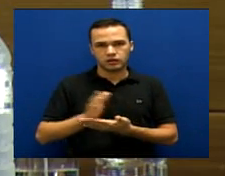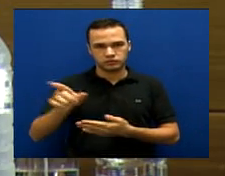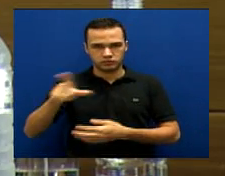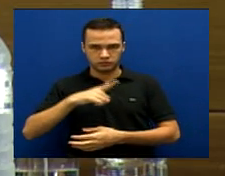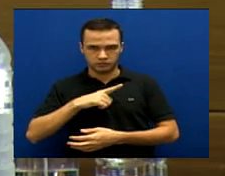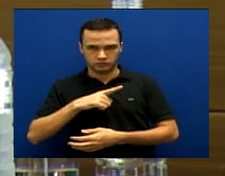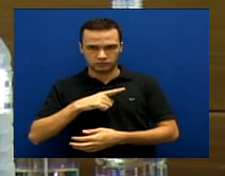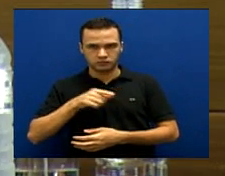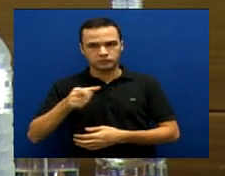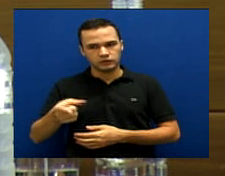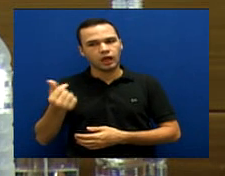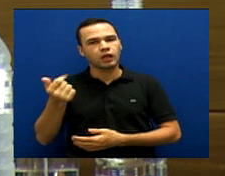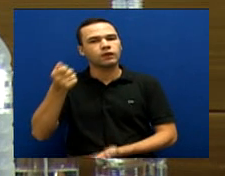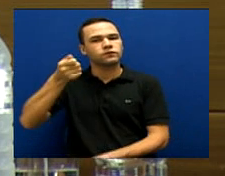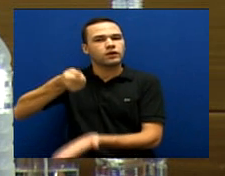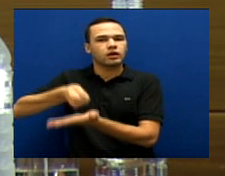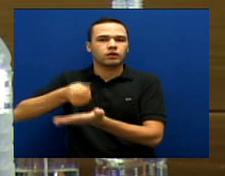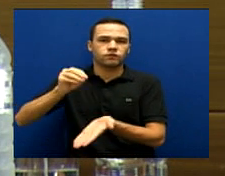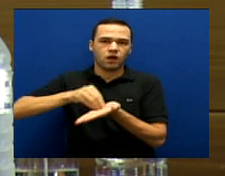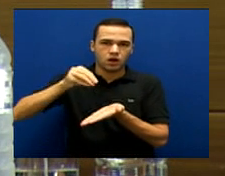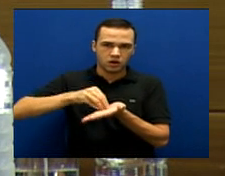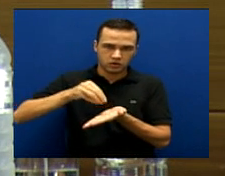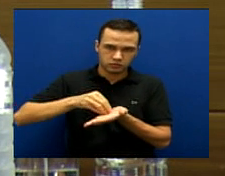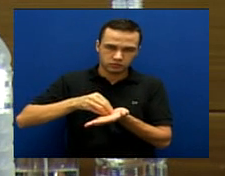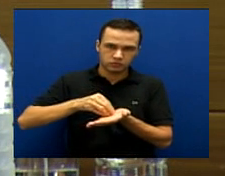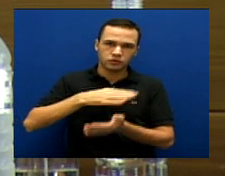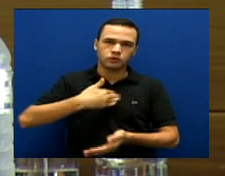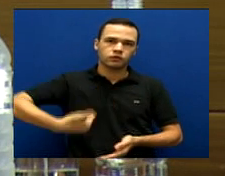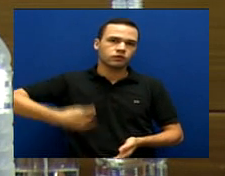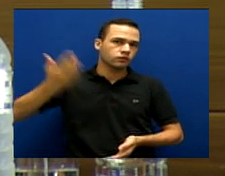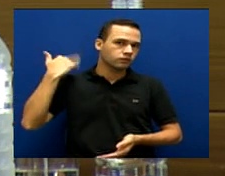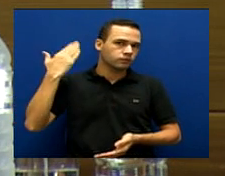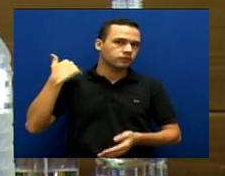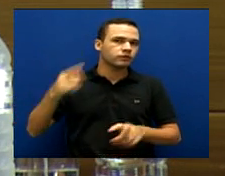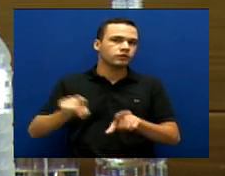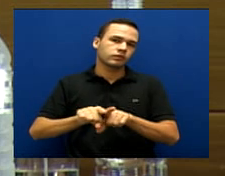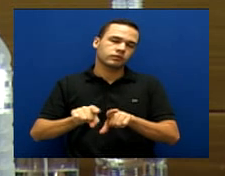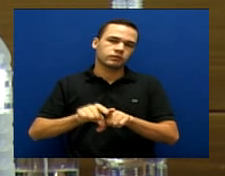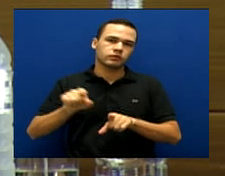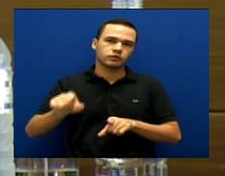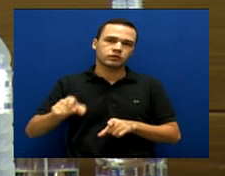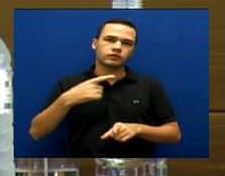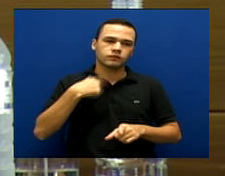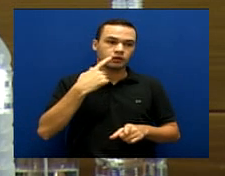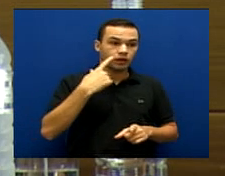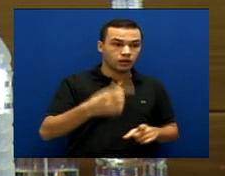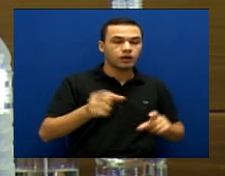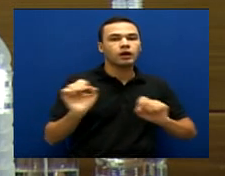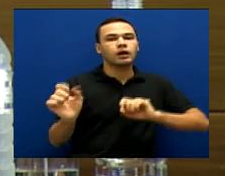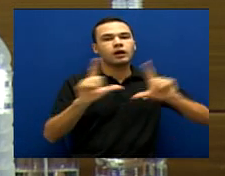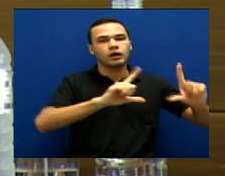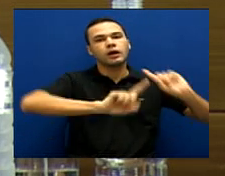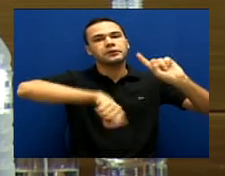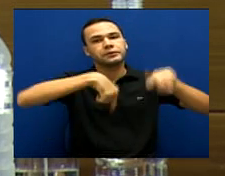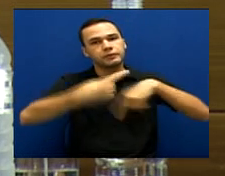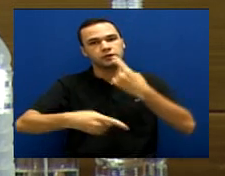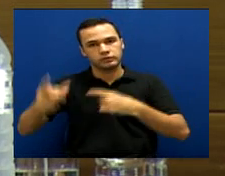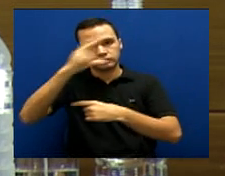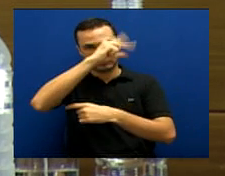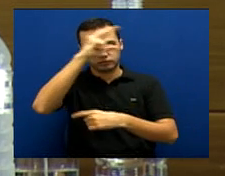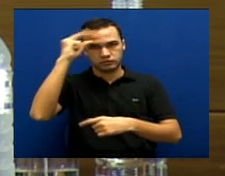esses défices que não foram pagas pelo governo passado isso vai ser feito um relatório à parte que será apresentado pelo